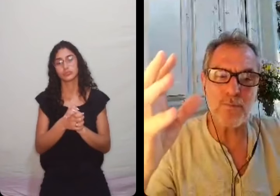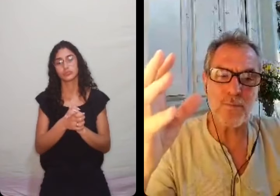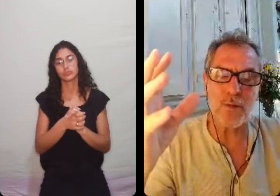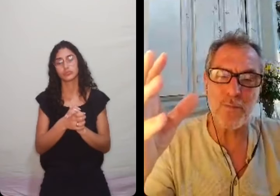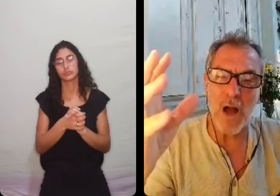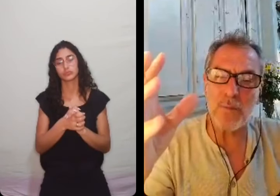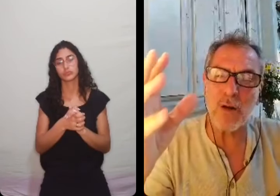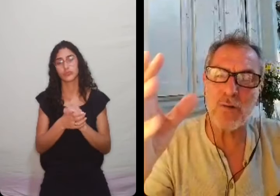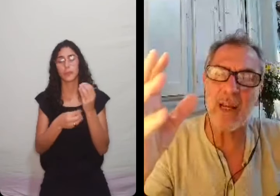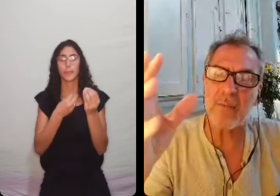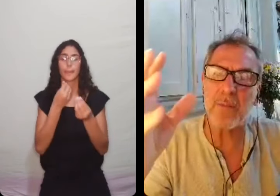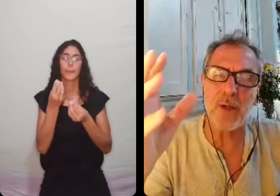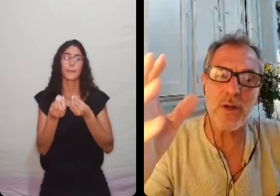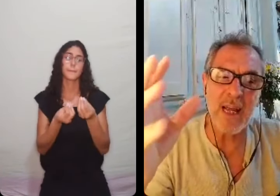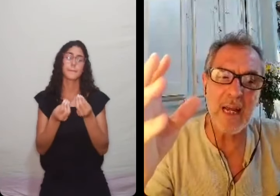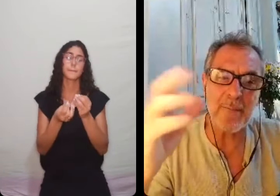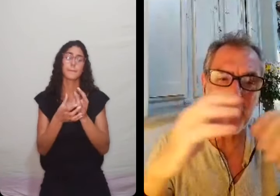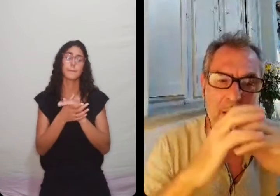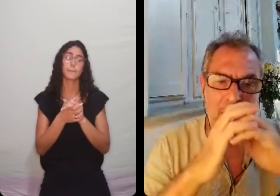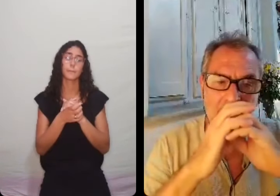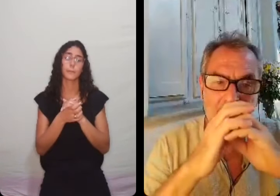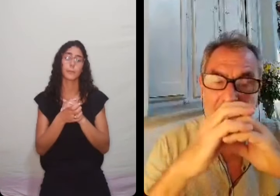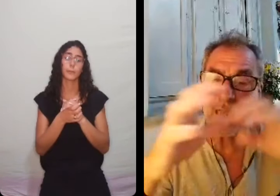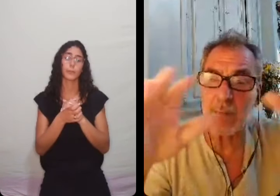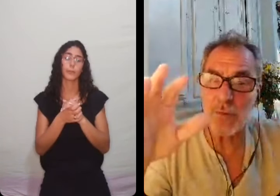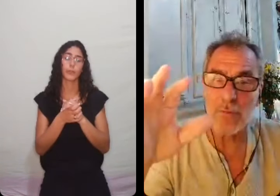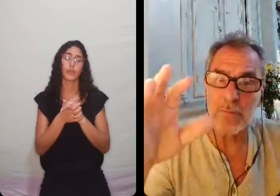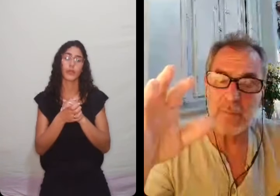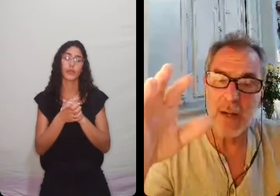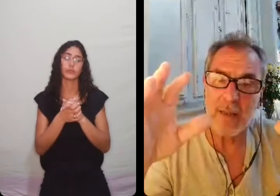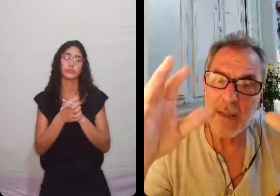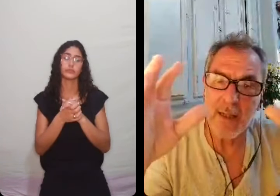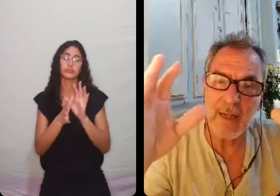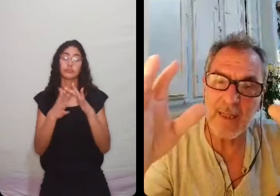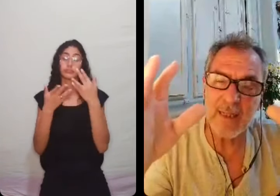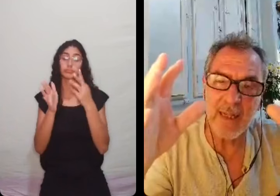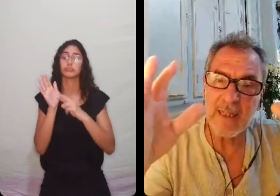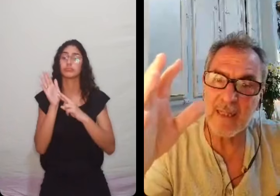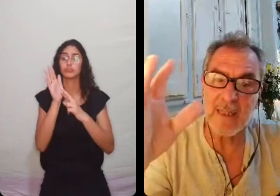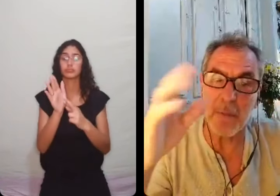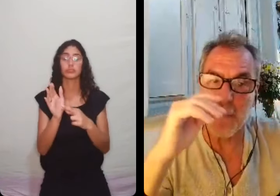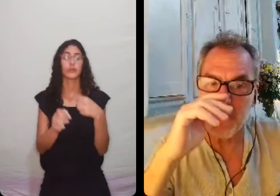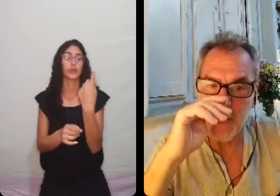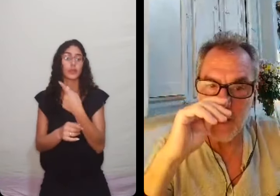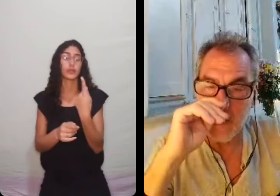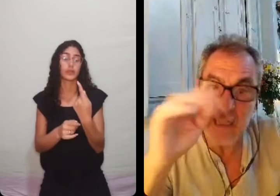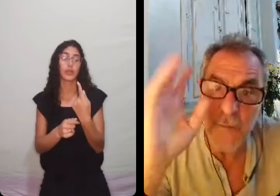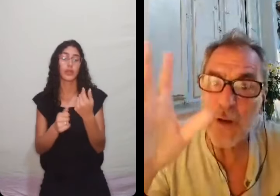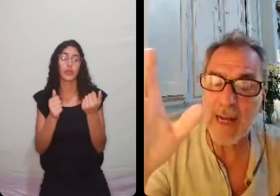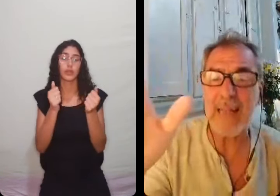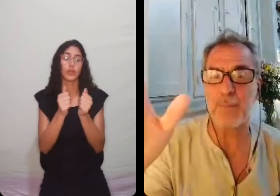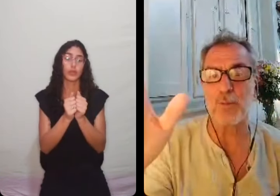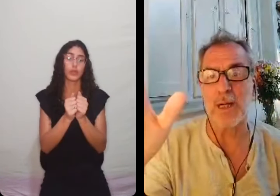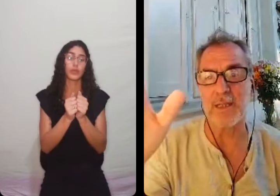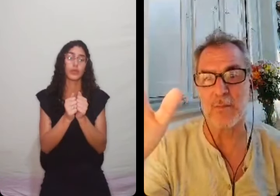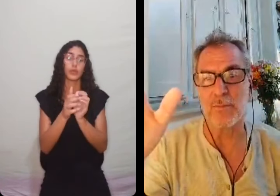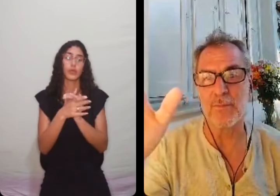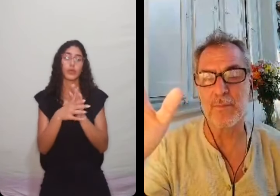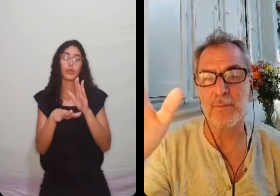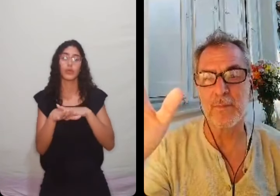coisa reverberou nela. E aqui estamos, nesse tema. E essa foi a grande